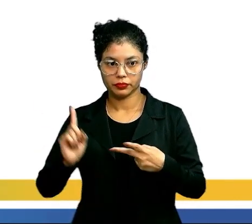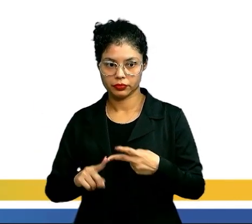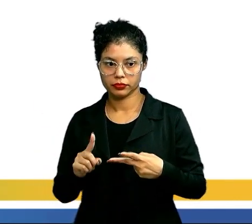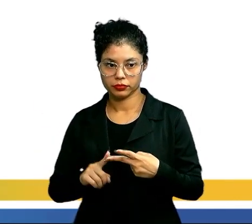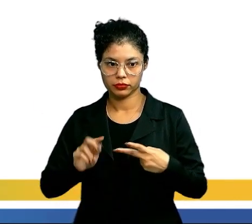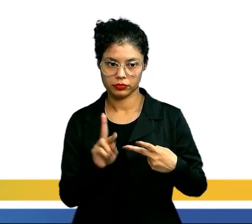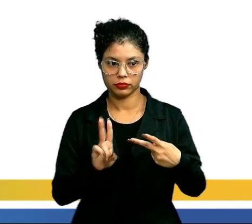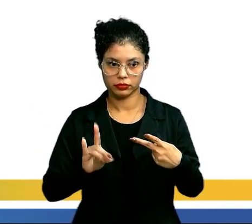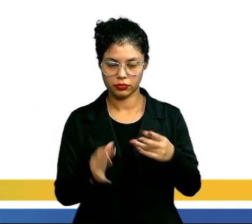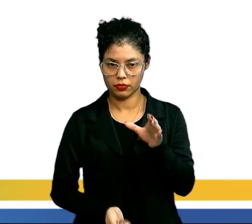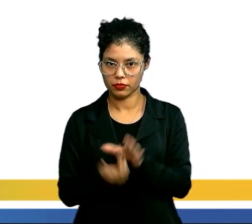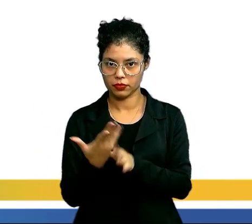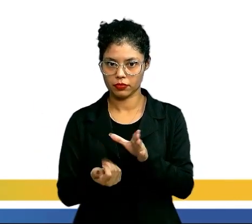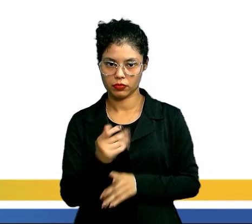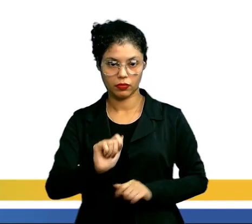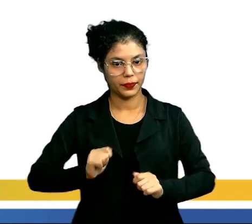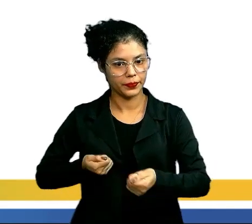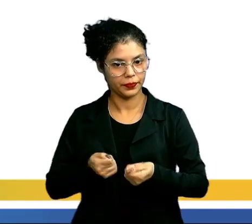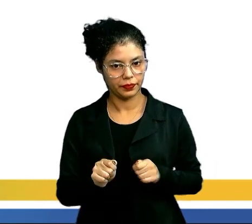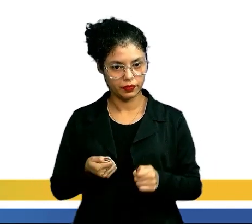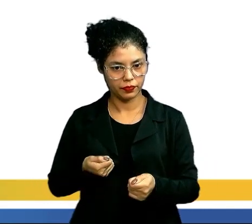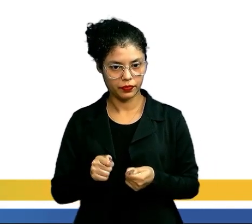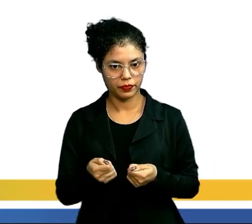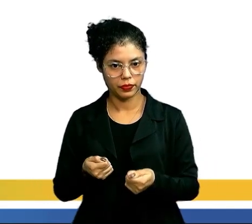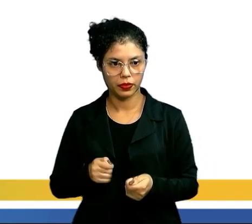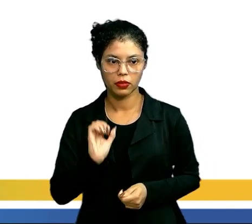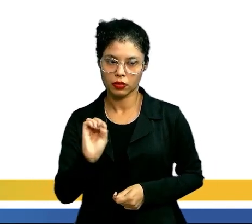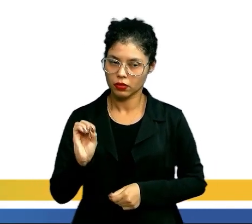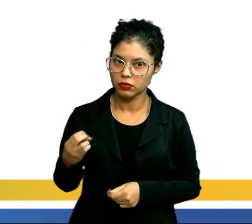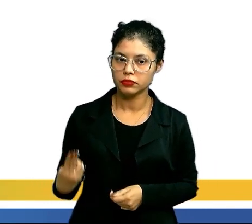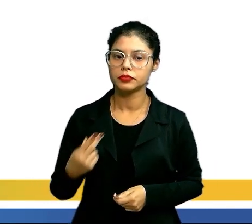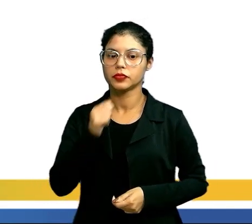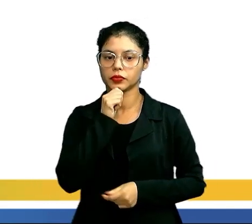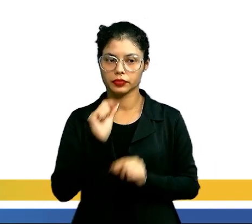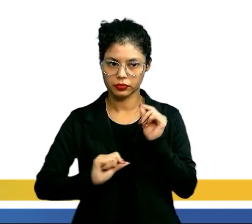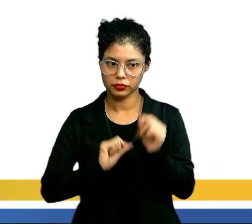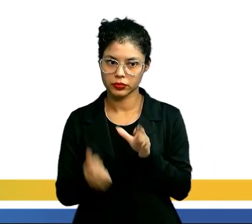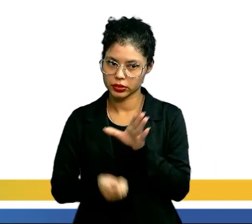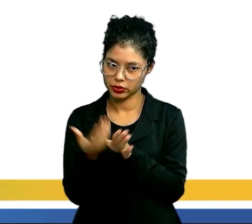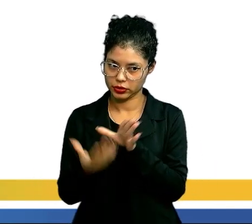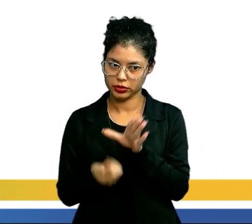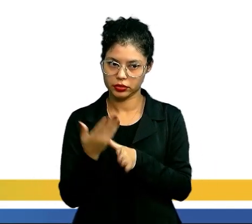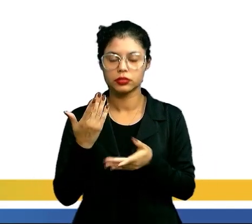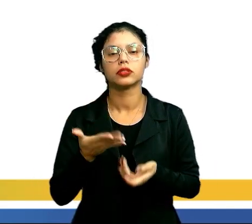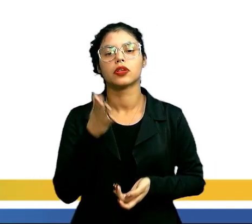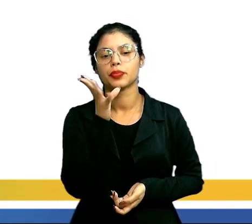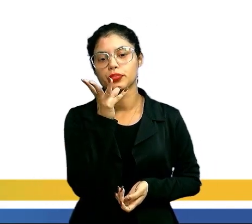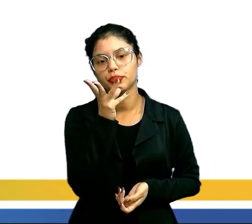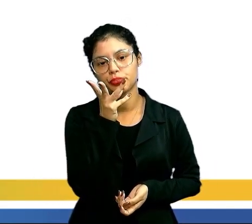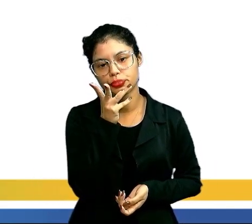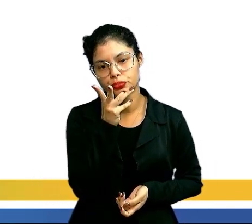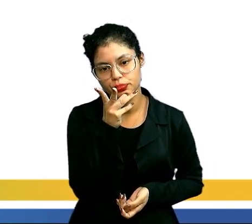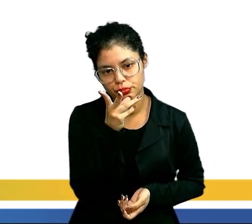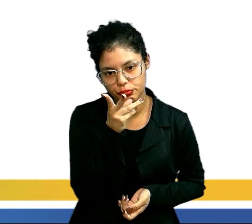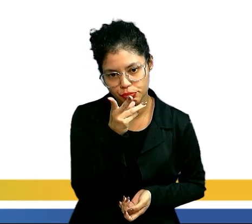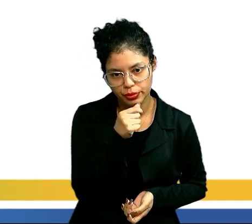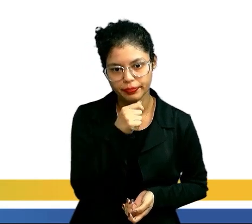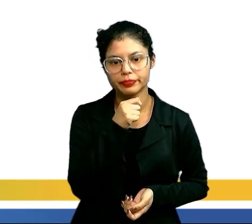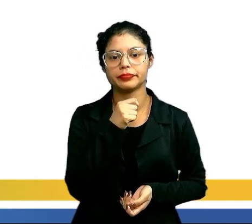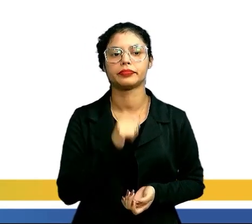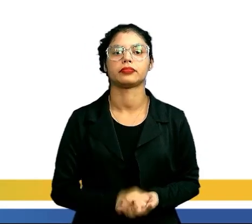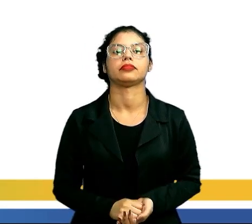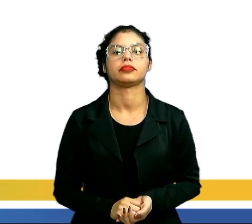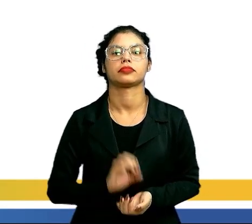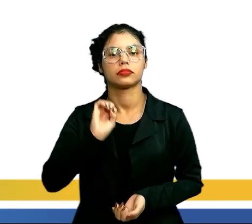que é a reprodução controlada. Ou seja, ela se reproduz lentamente, tá?